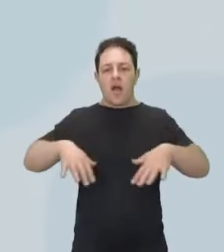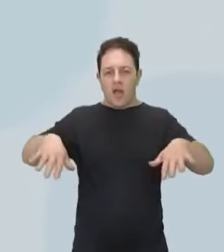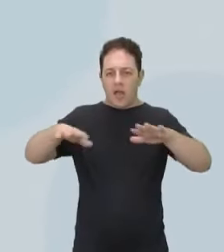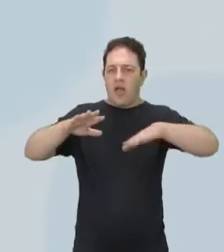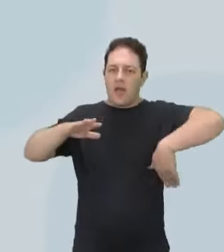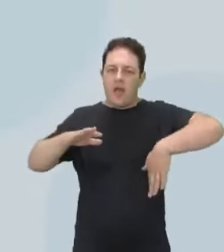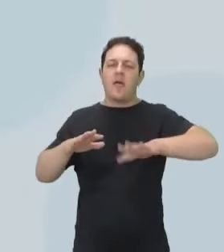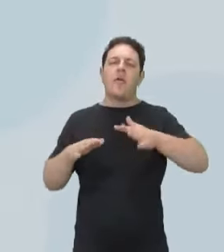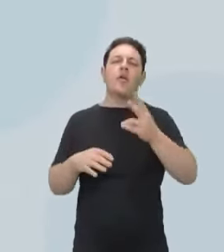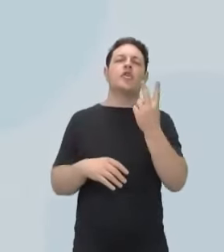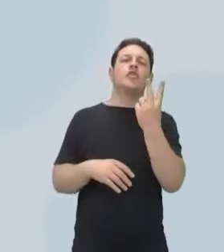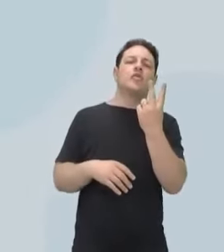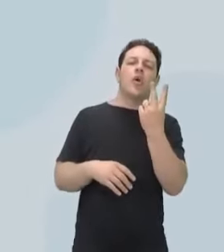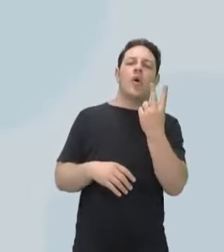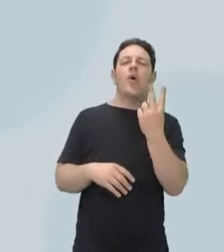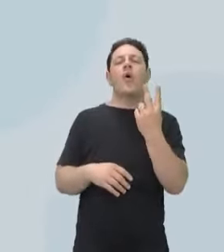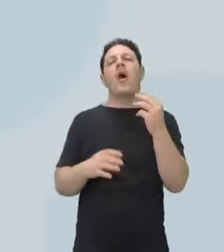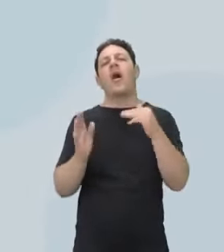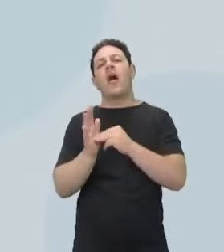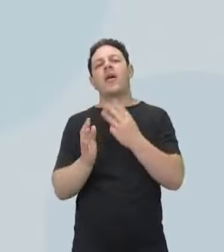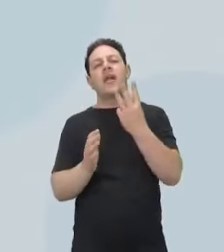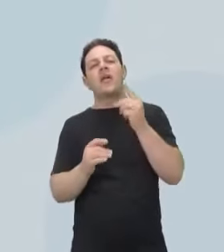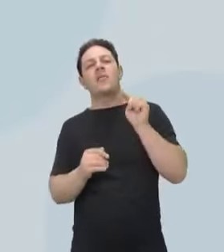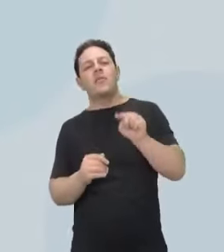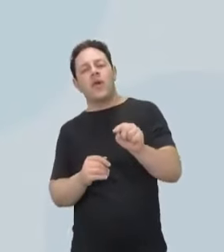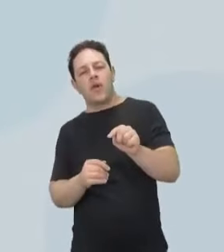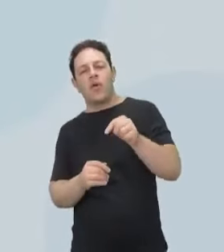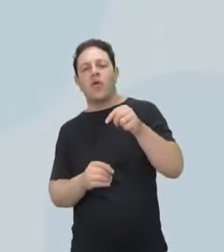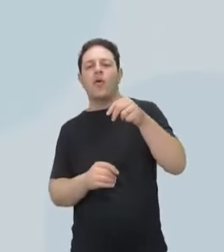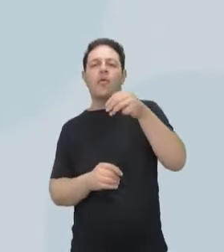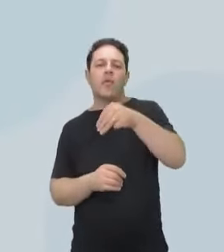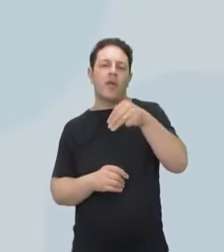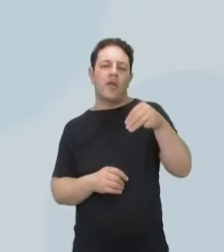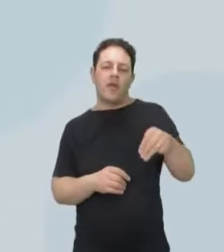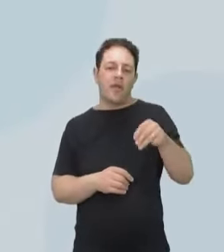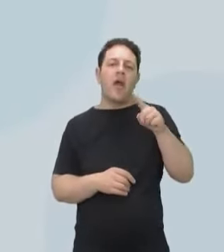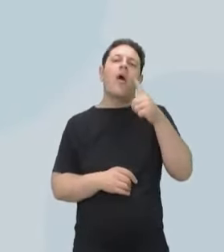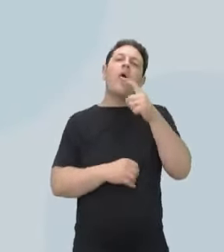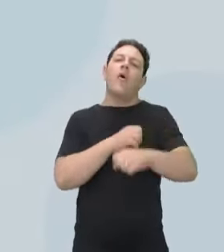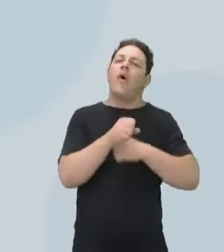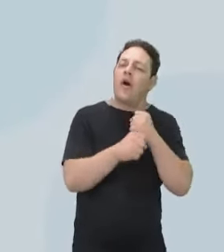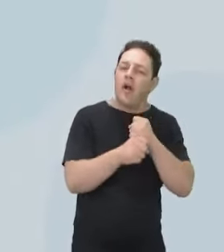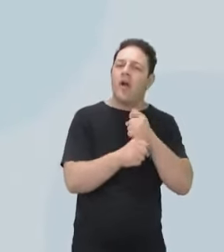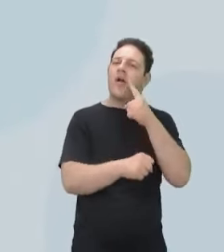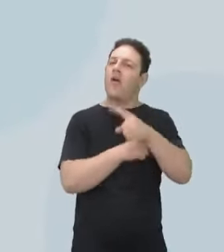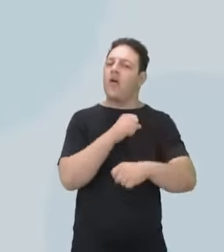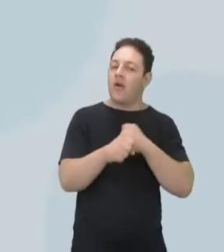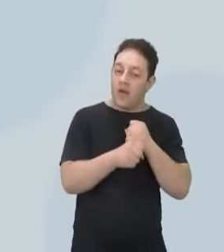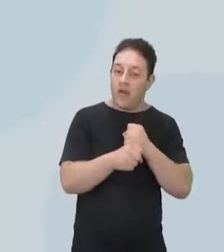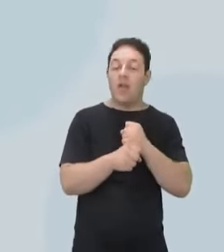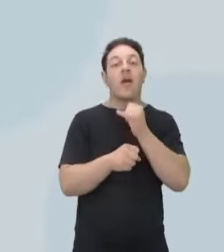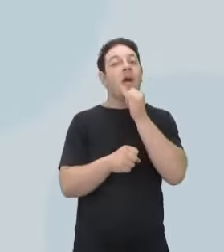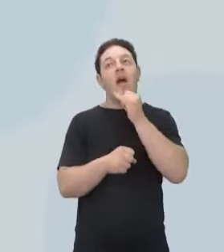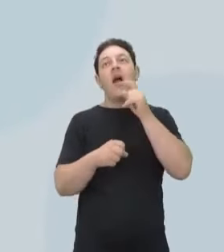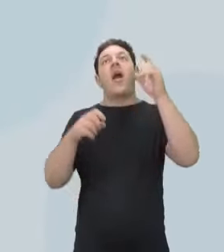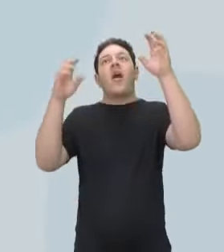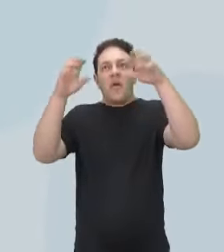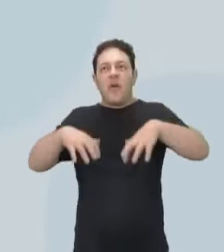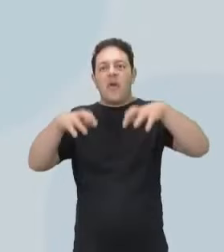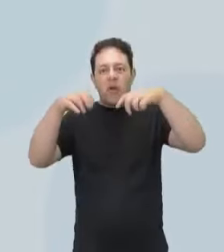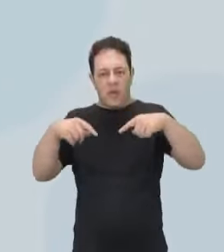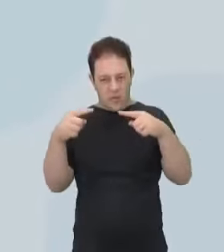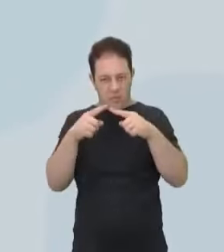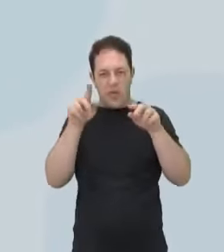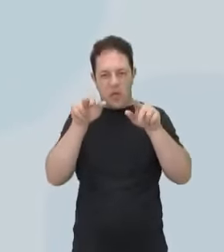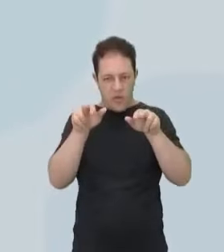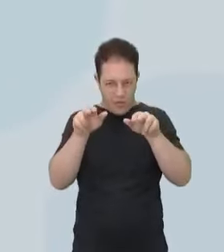mil milímetros. Só que anual. E não é dilúvio. Quando eu falo dilúvio, aí no próximo slide, eu estou trazendo o